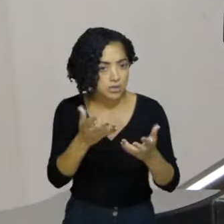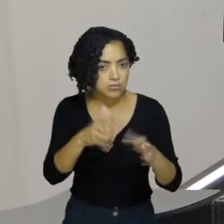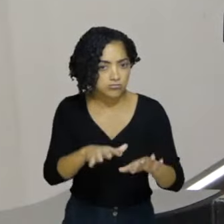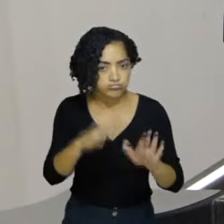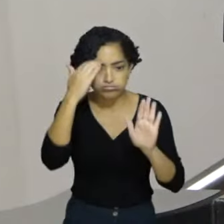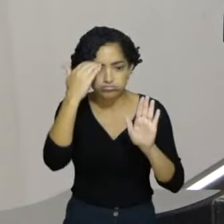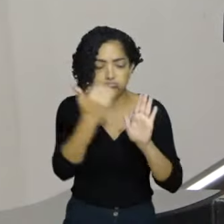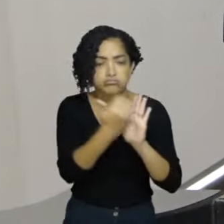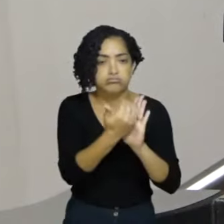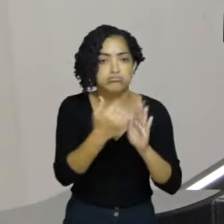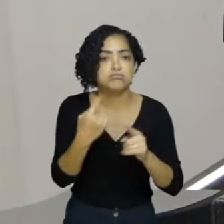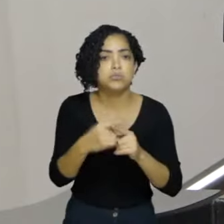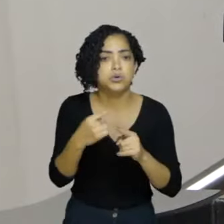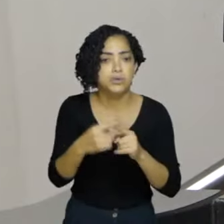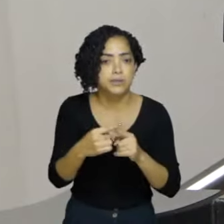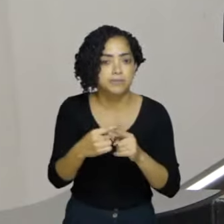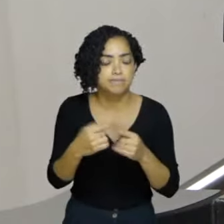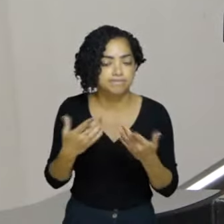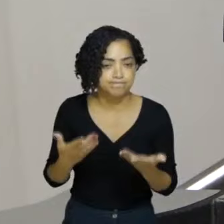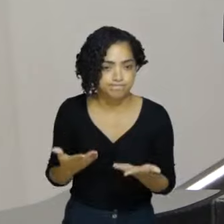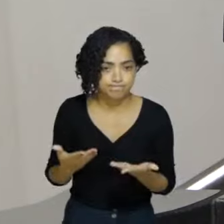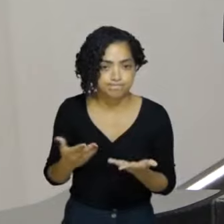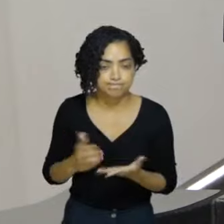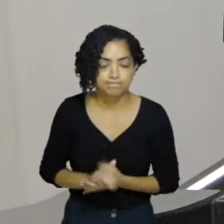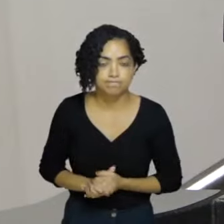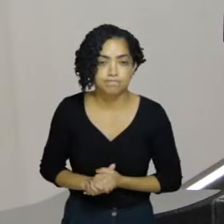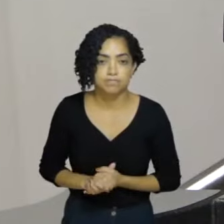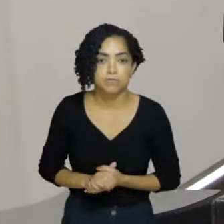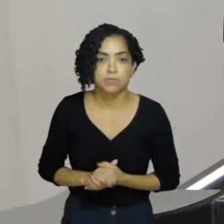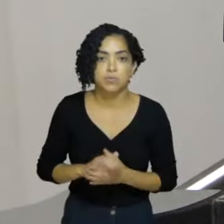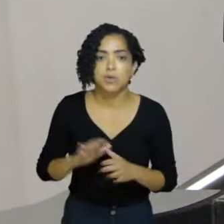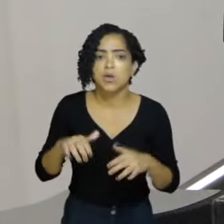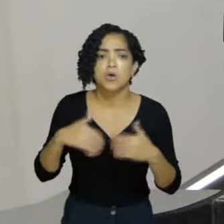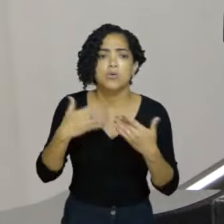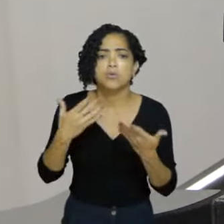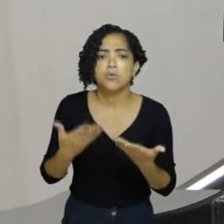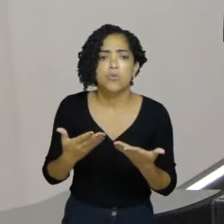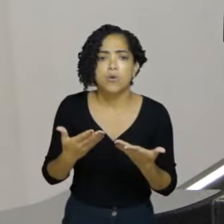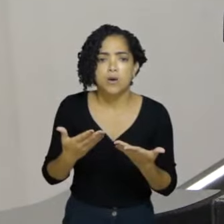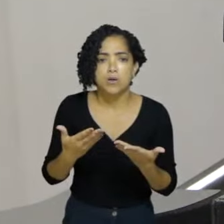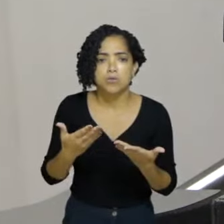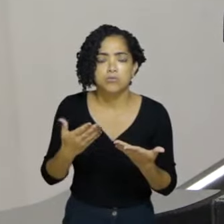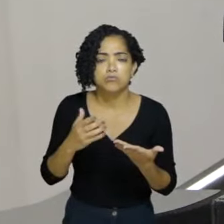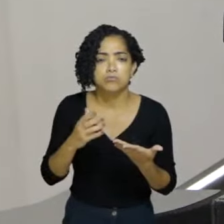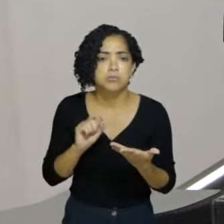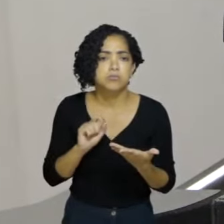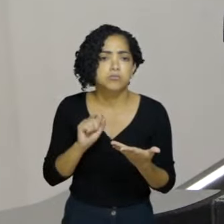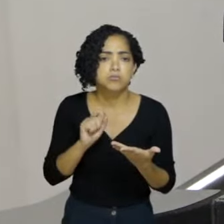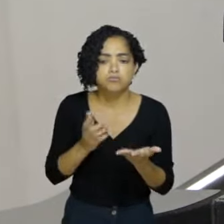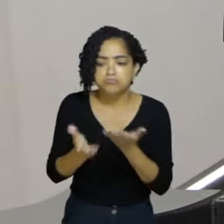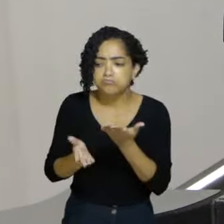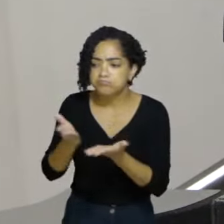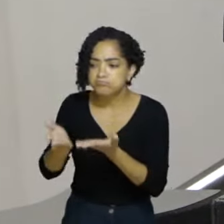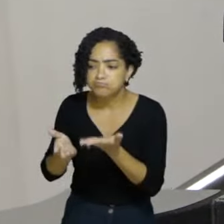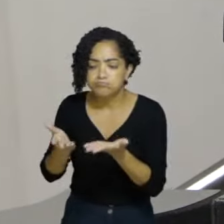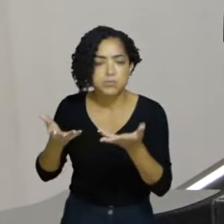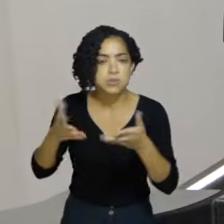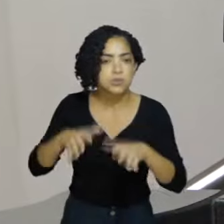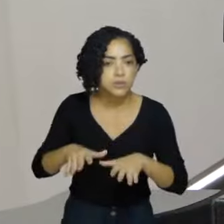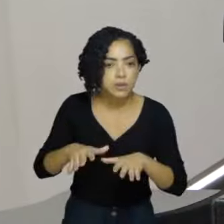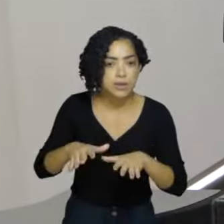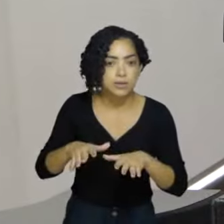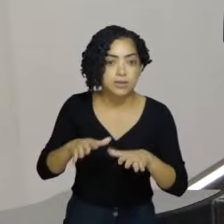quê? O que está acontecendo? Qual é a máfia desses planos de saúde para não atender esses pais que já sofrem